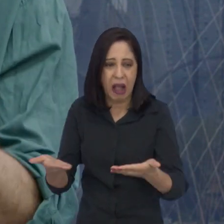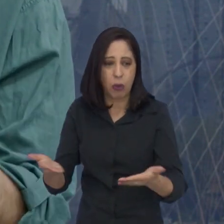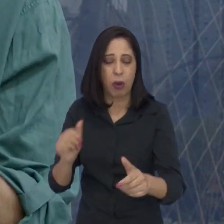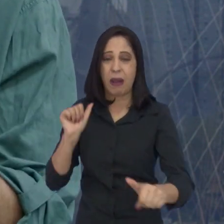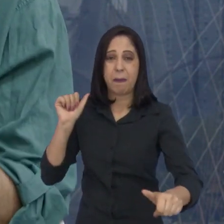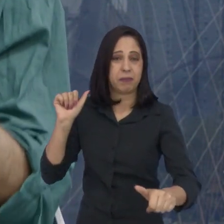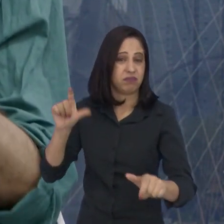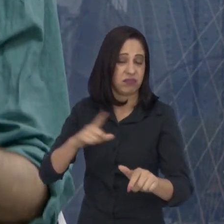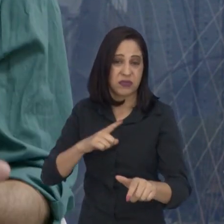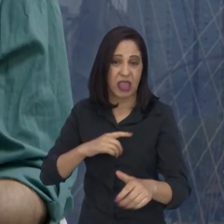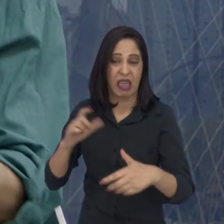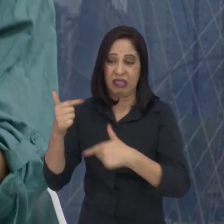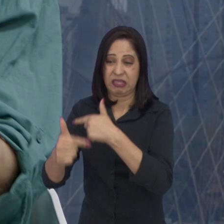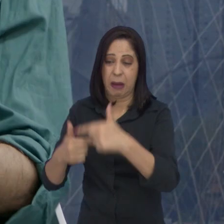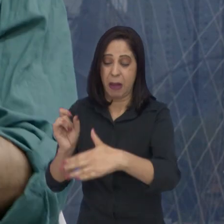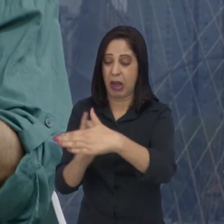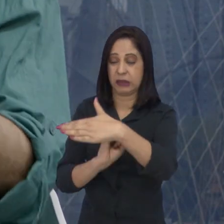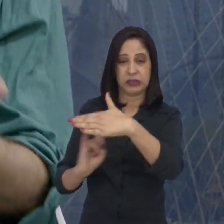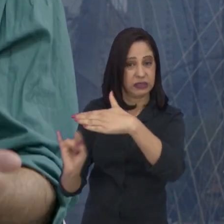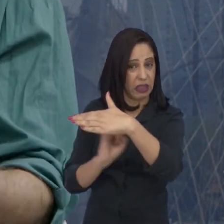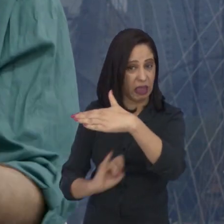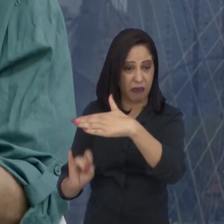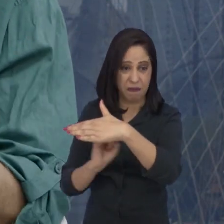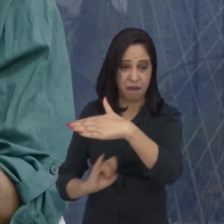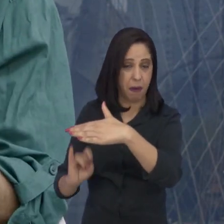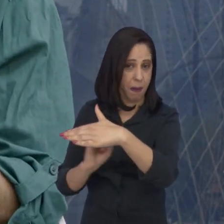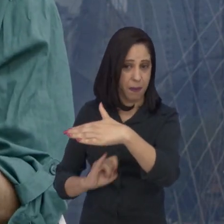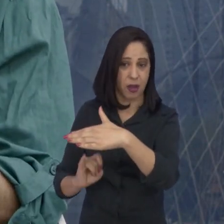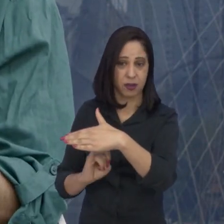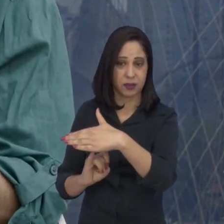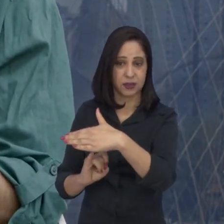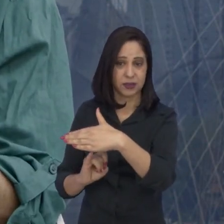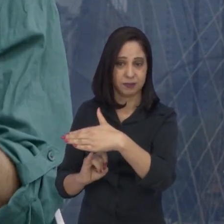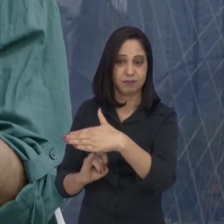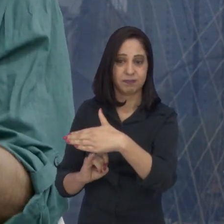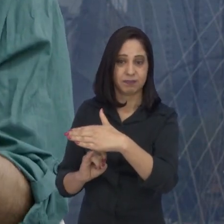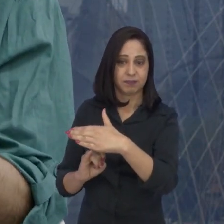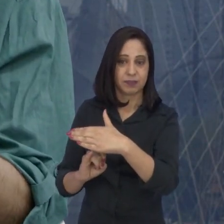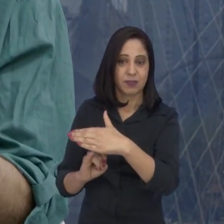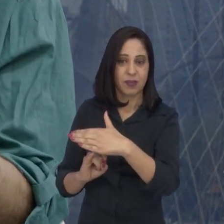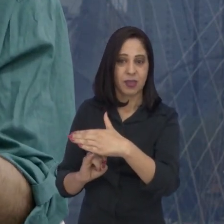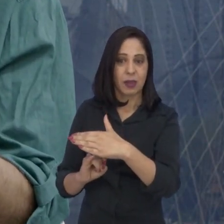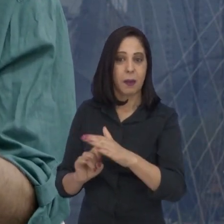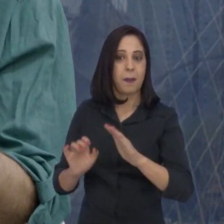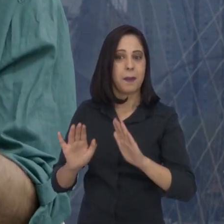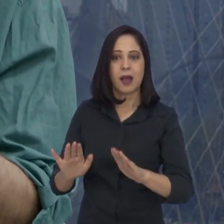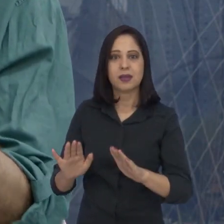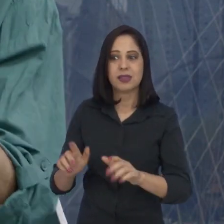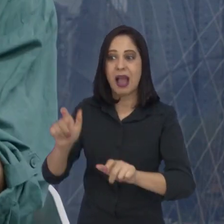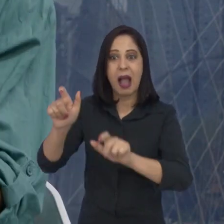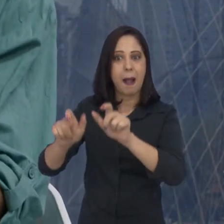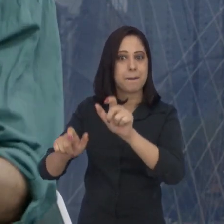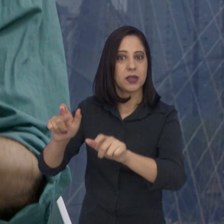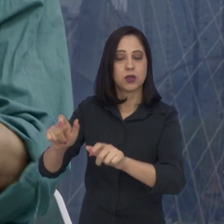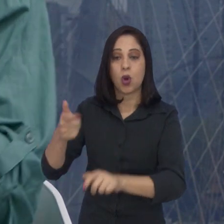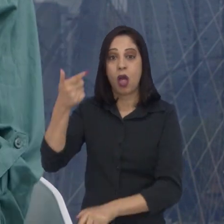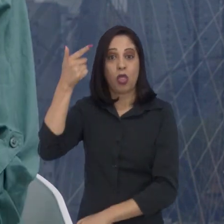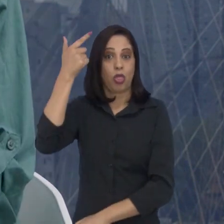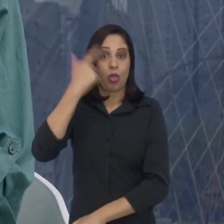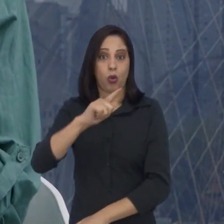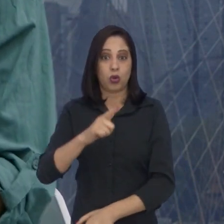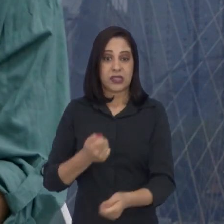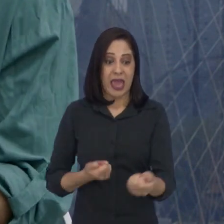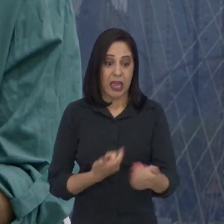outros tempos, e mesmo hoje, quanto mais informalidade, pior, não se adquire moradia e terra, porque uma coisa não